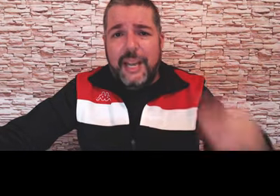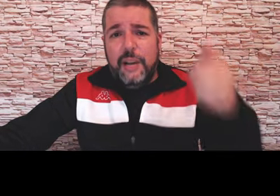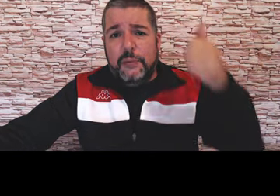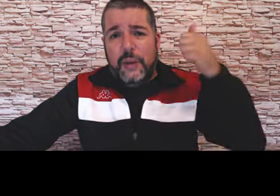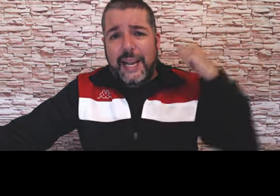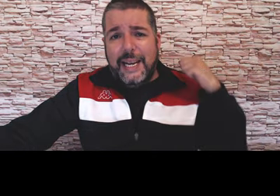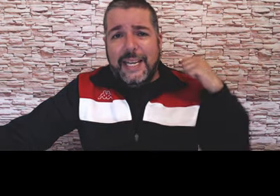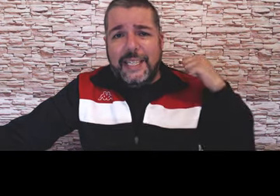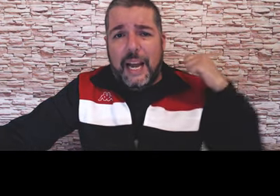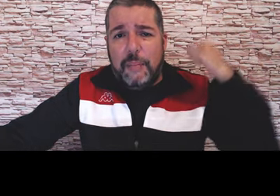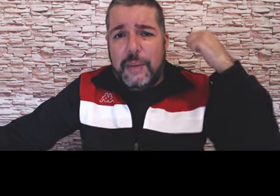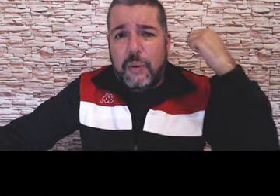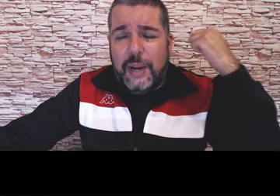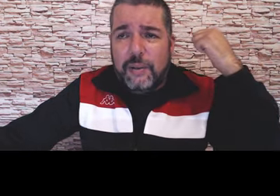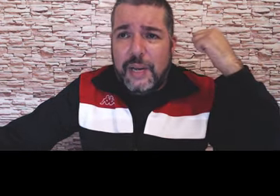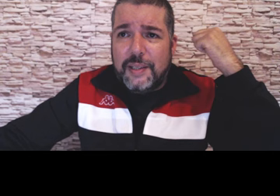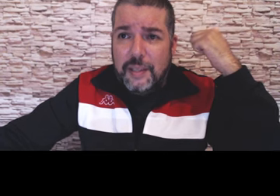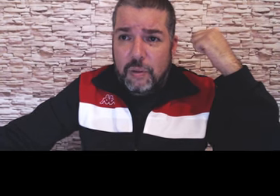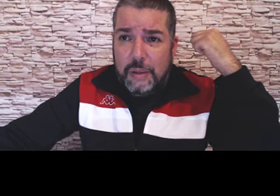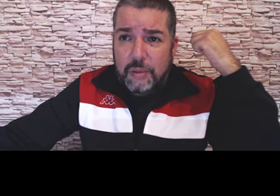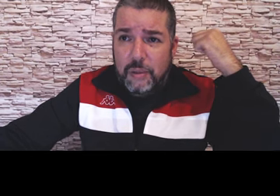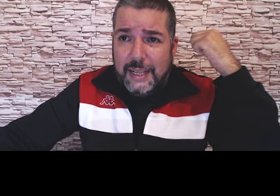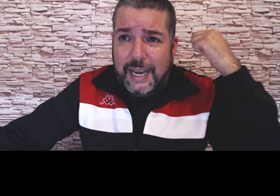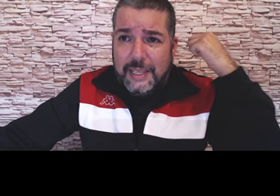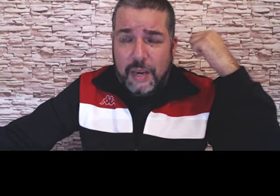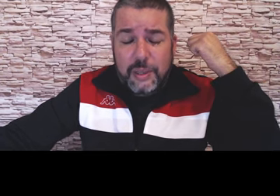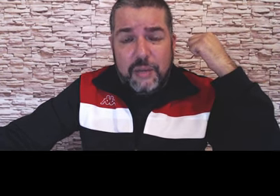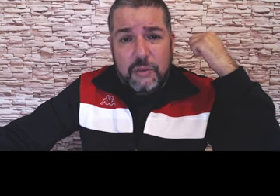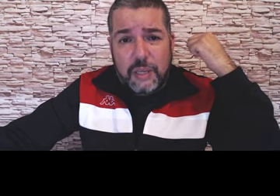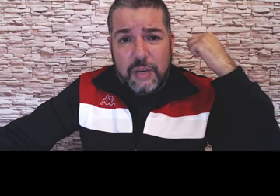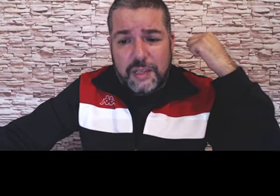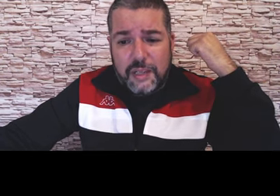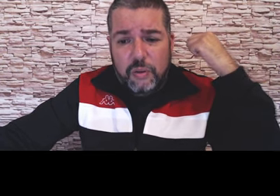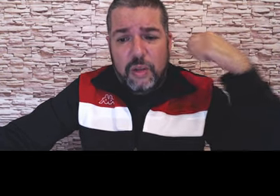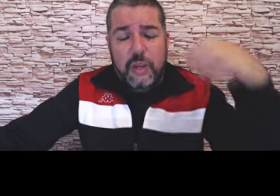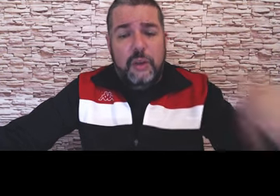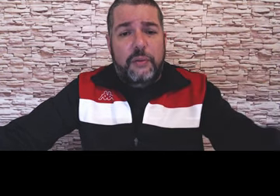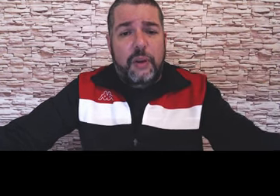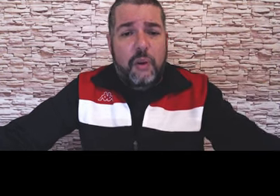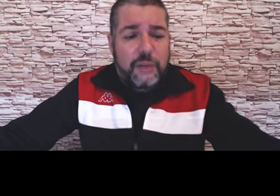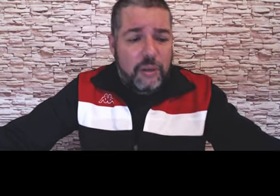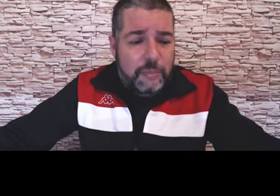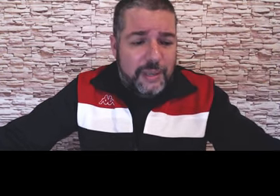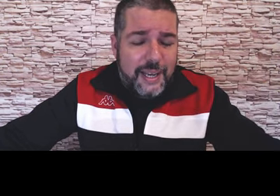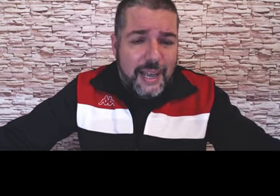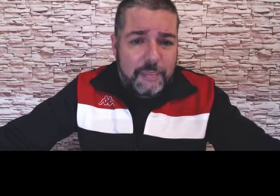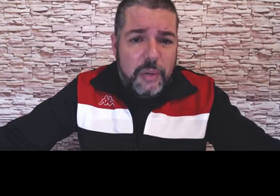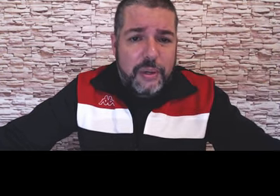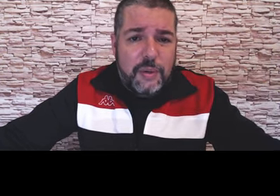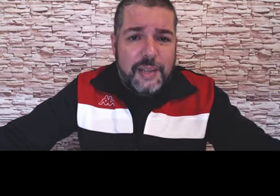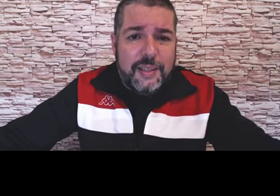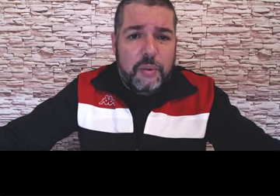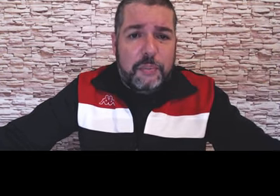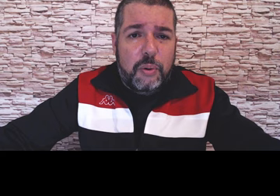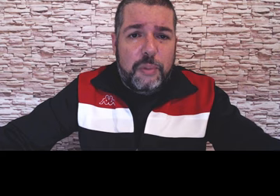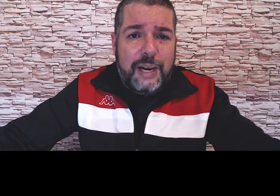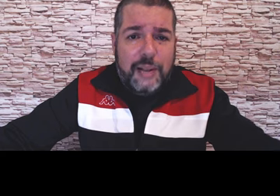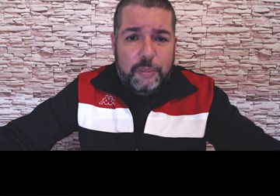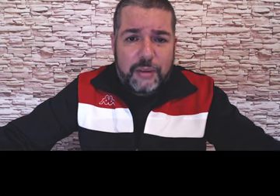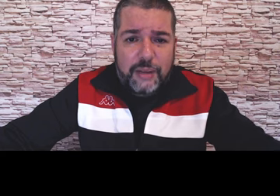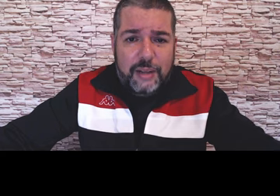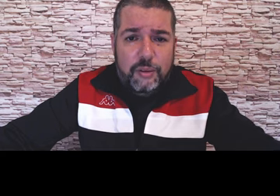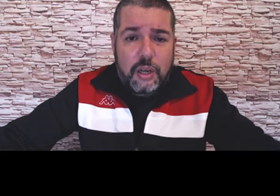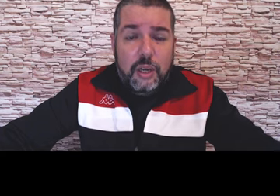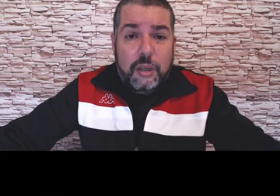porque foi ele que já abriu a educação, quando o Haddad era ministro da educação, foi o governo do PT que abriu a educação para o